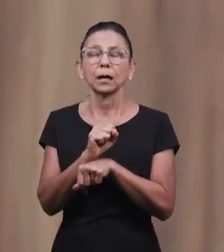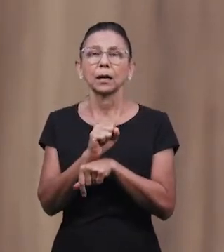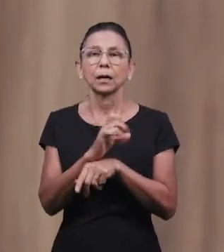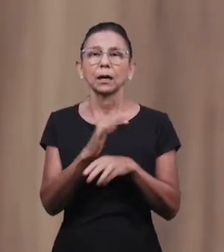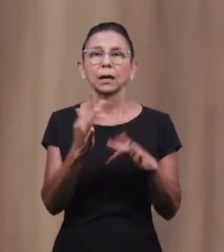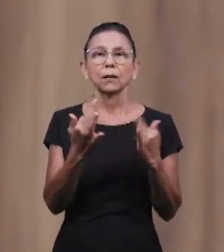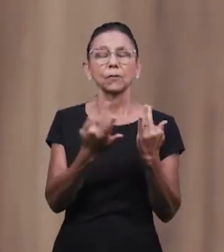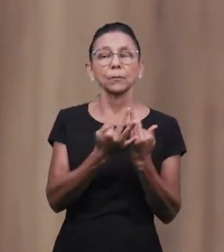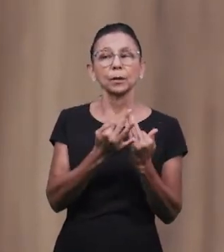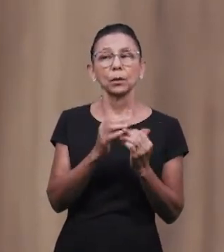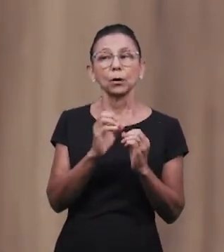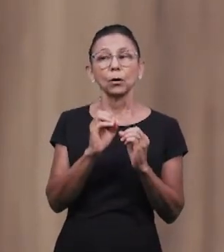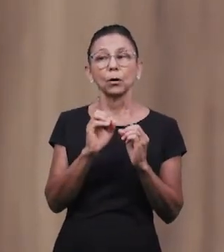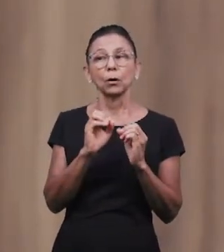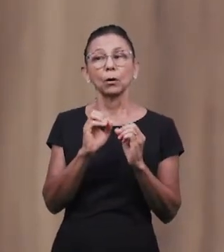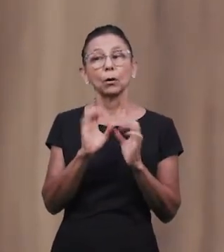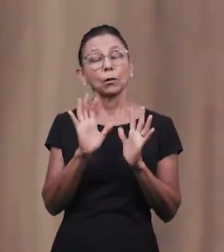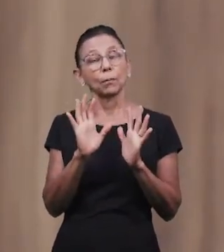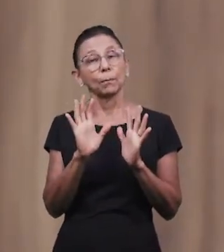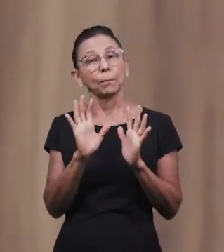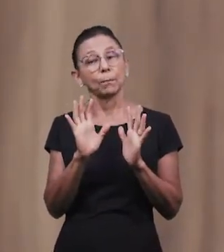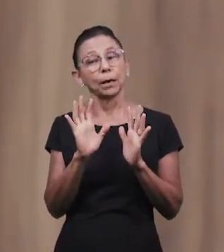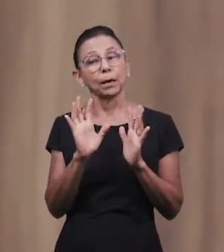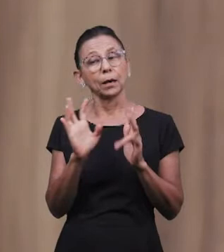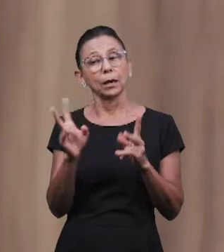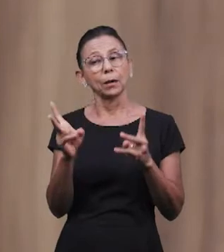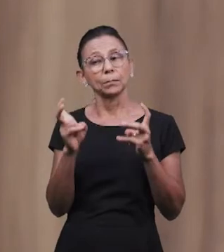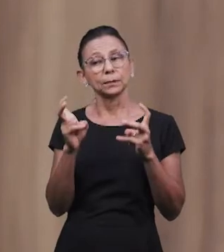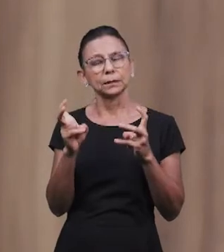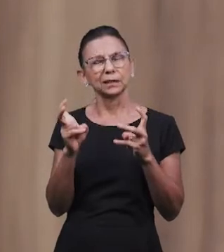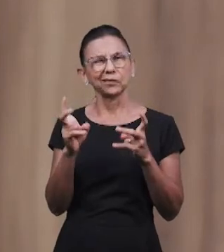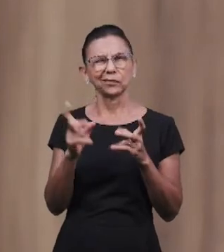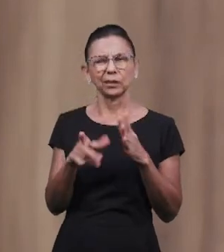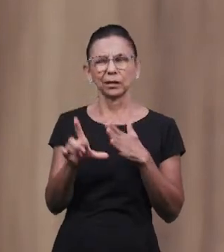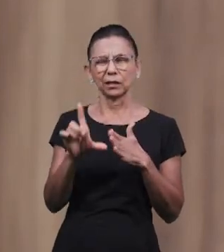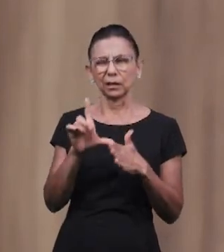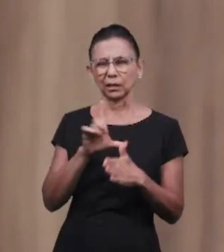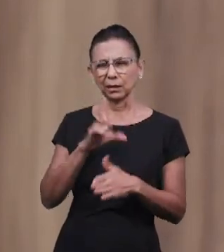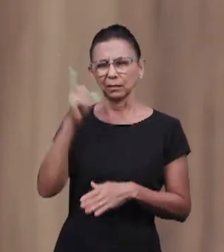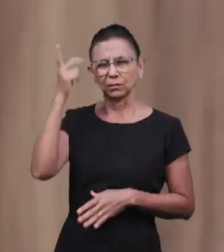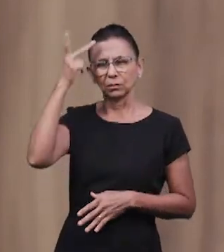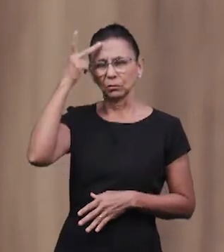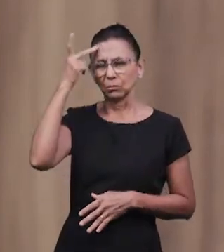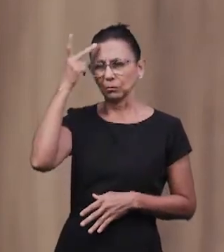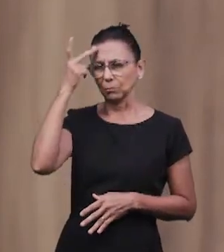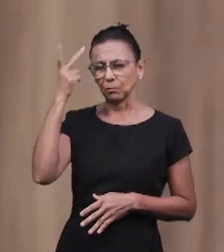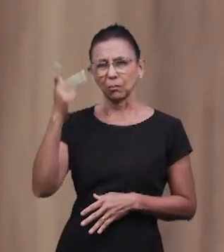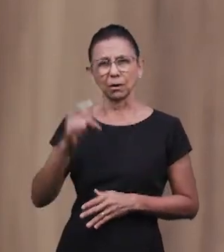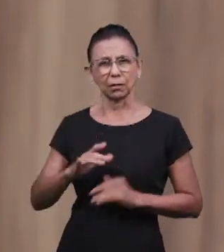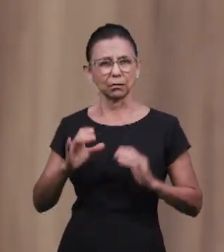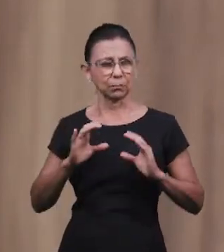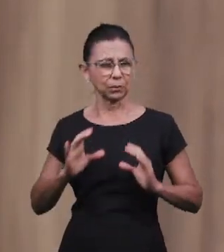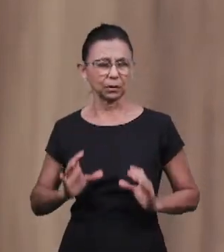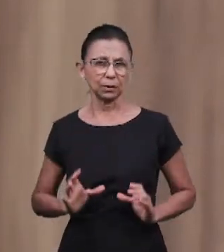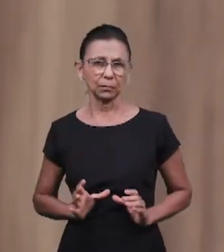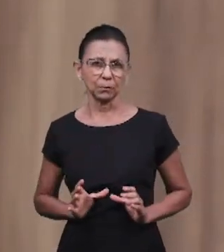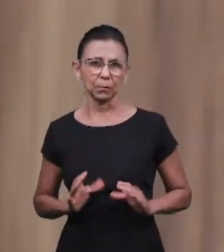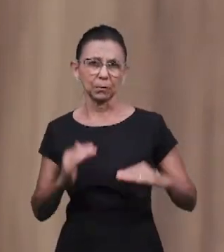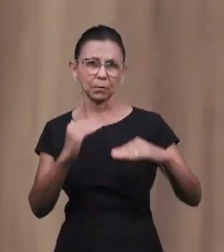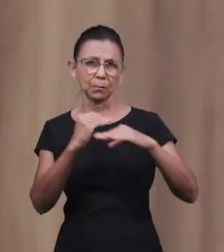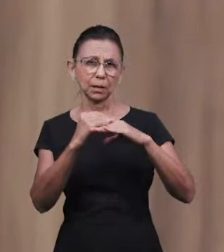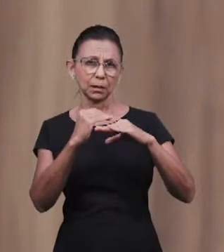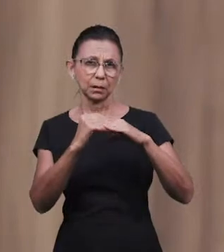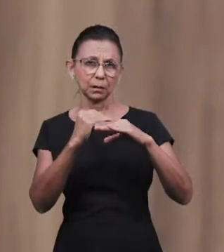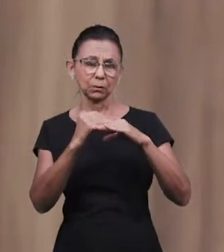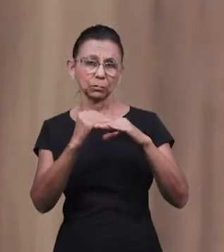já começa a acender a luzinha de alerta. Estava tendo um desenvolvimento normal, teoricamente normal, né? Dentro dos